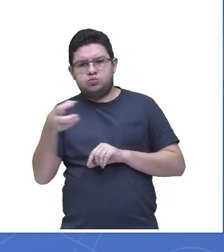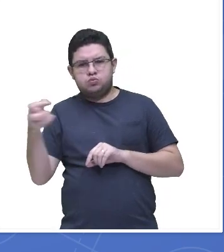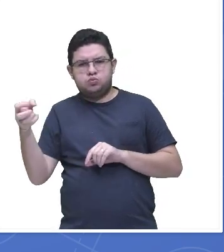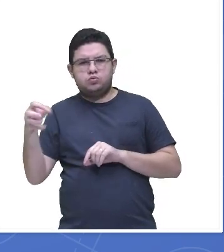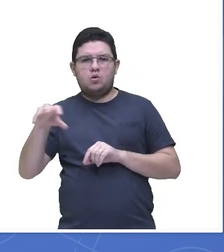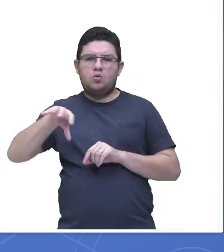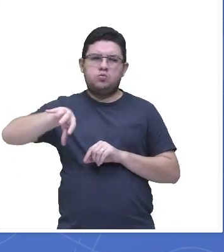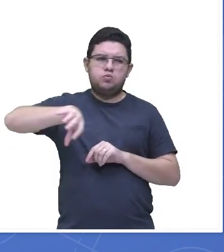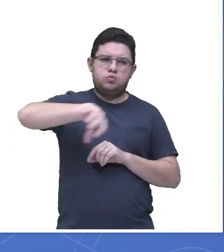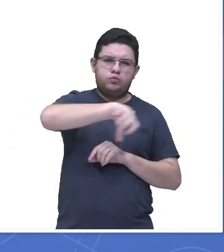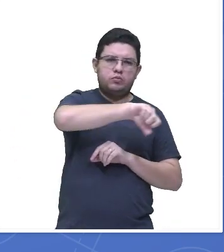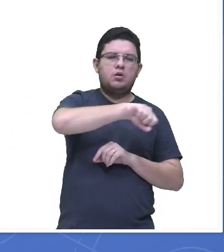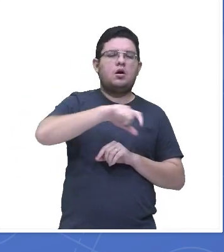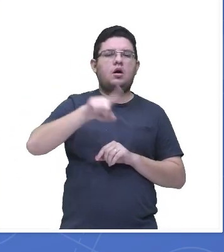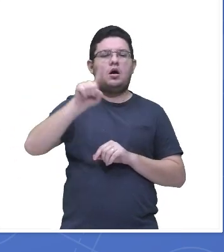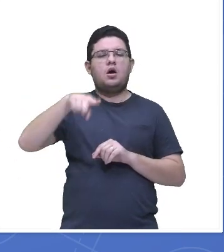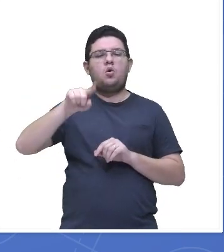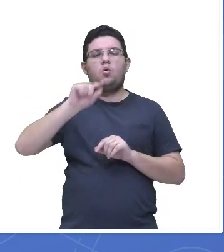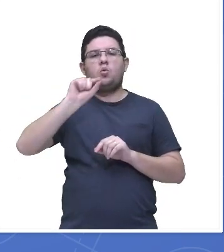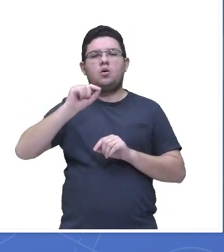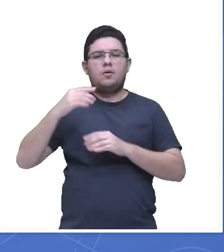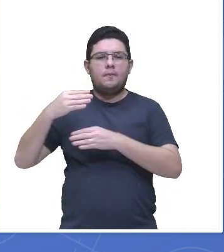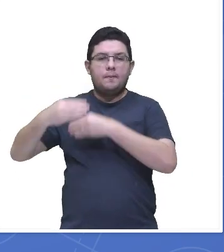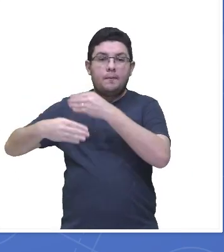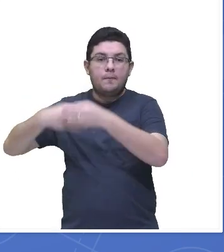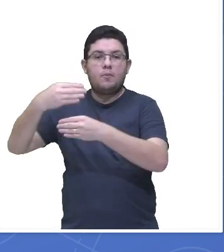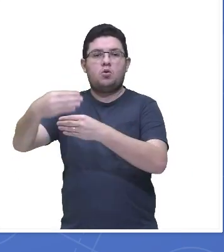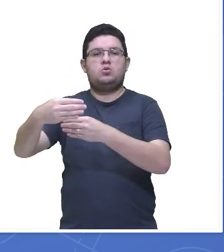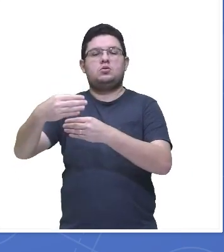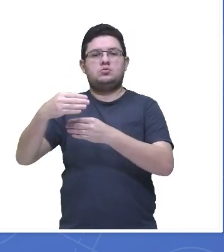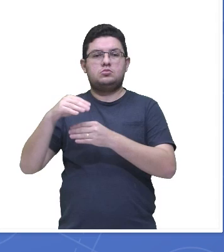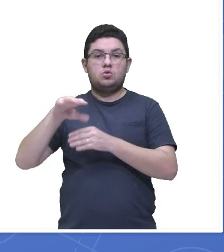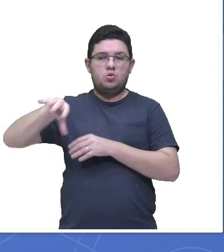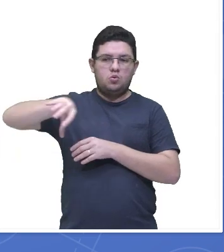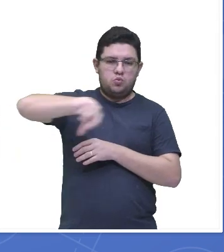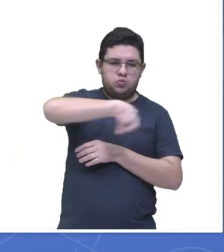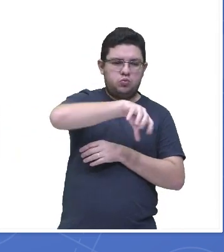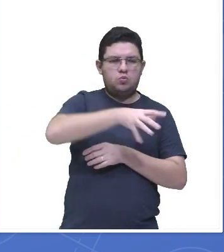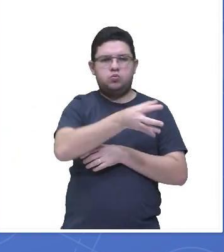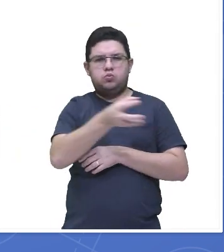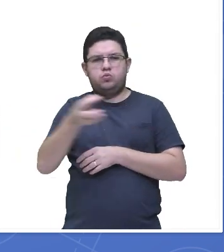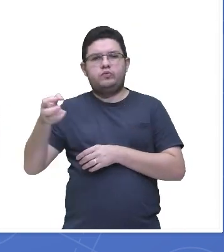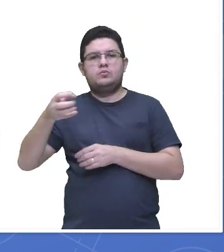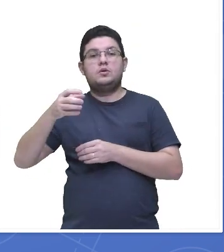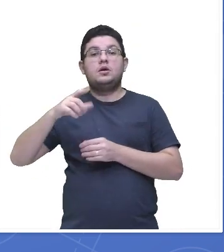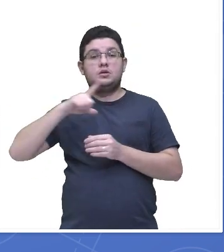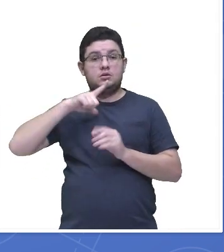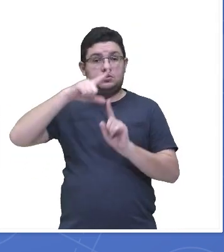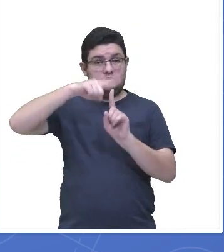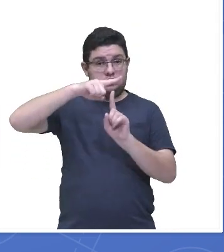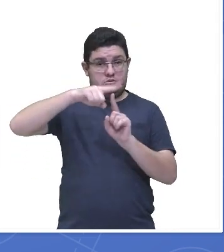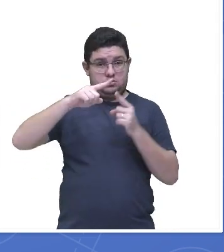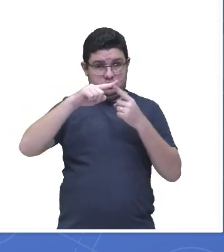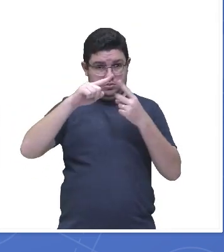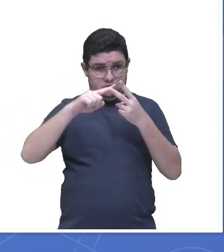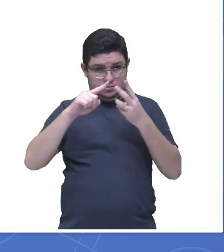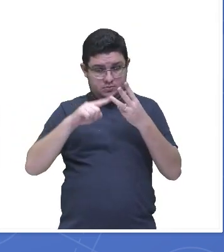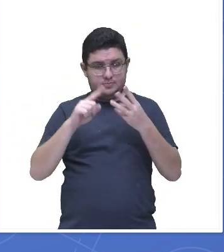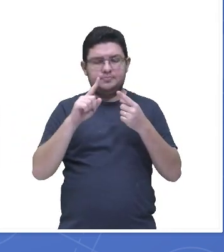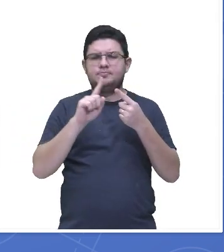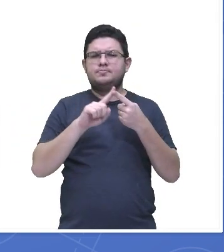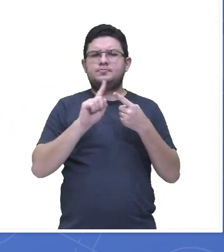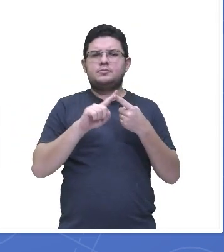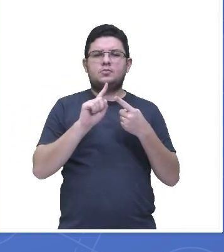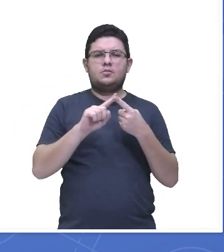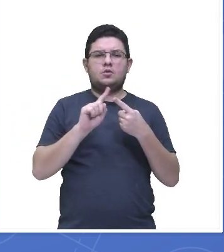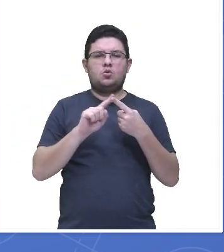transmissão do calor. Esses processos são três que nós vamos estudar agora, começando com o primeiro processo, que é o